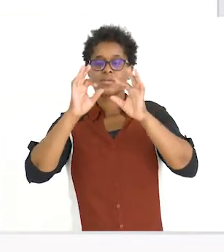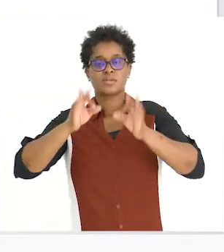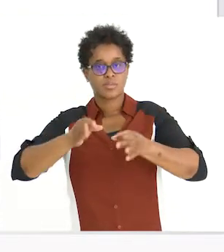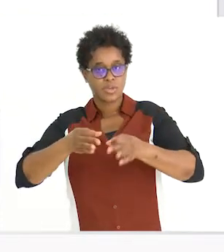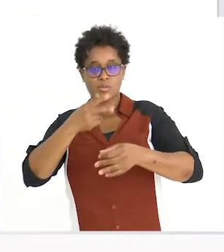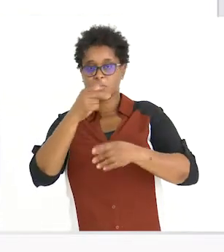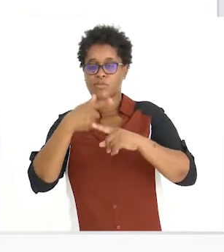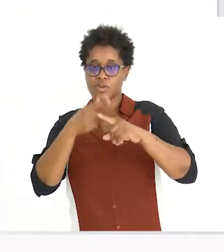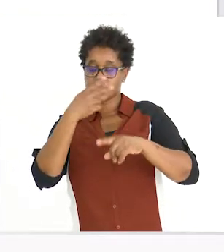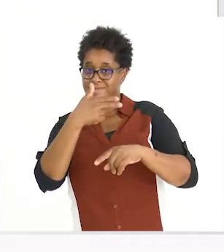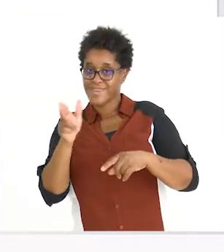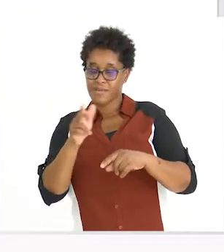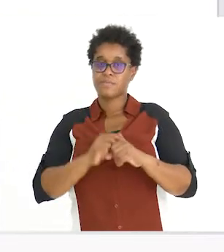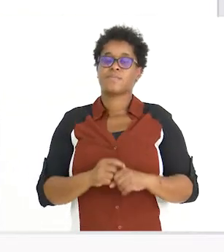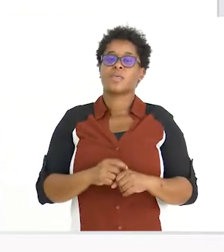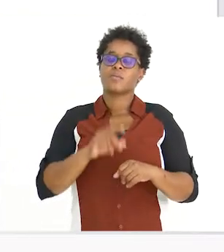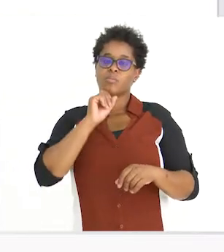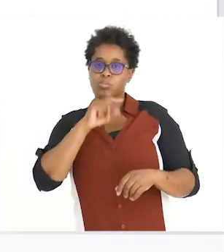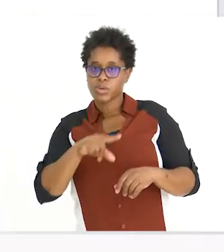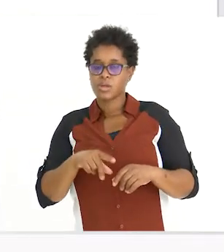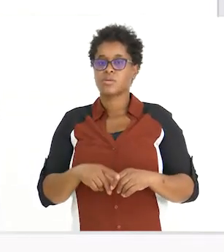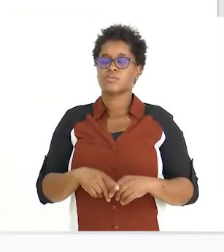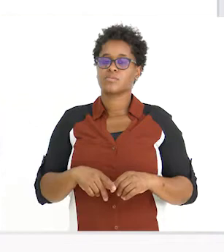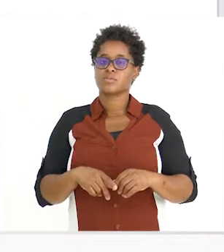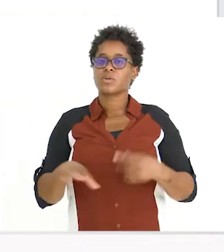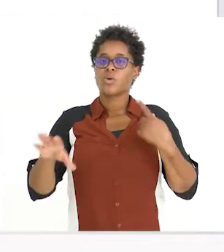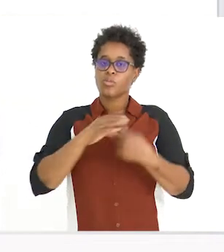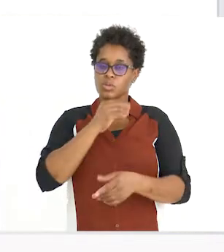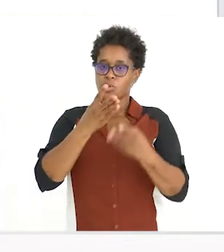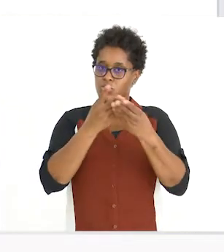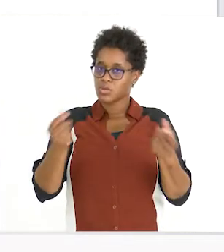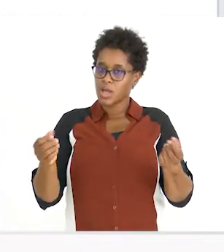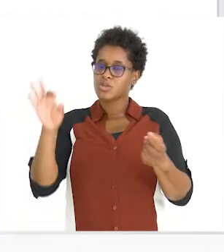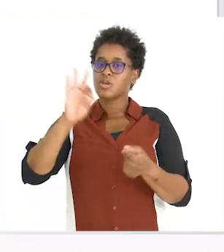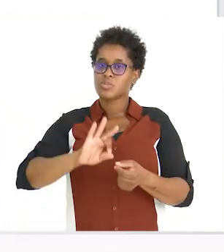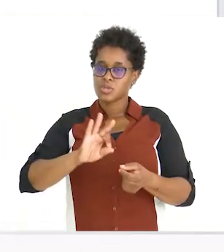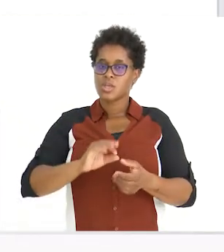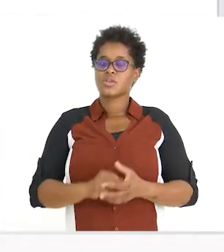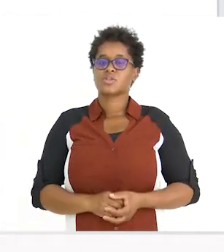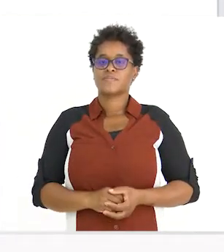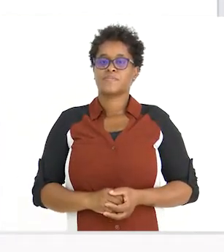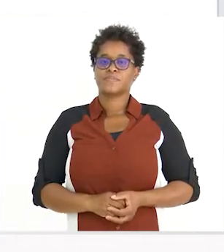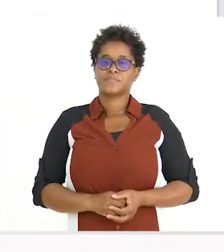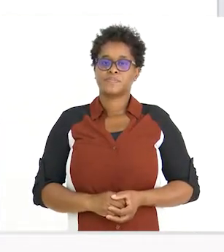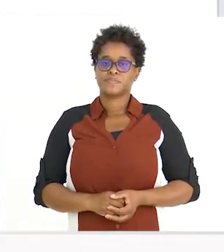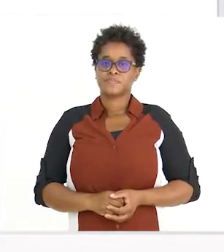100 para podermos encontrar o resultado em porcentagem.